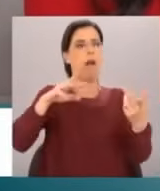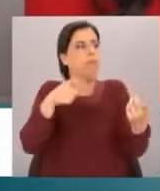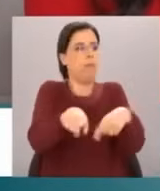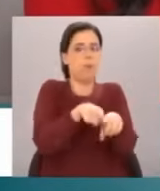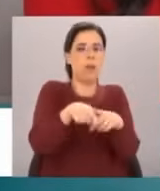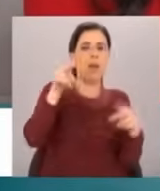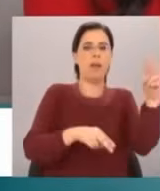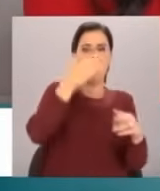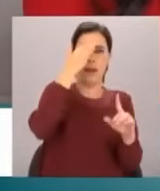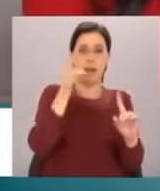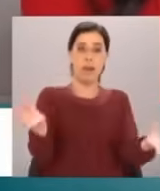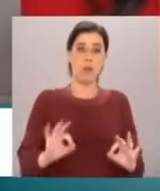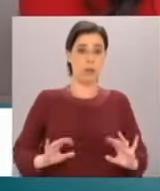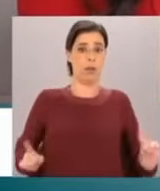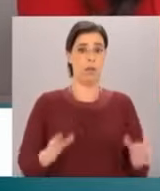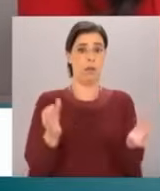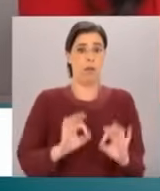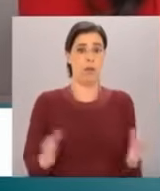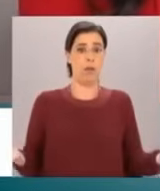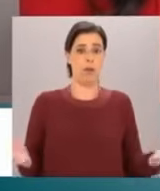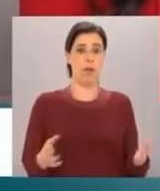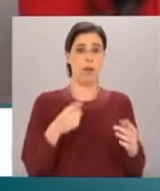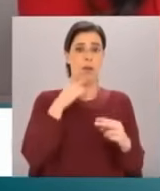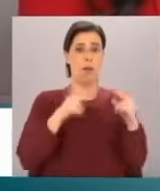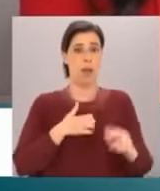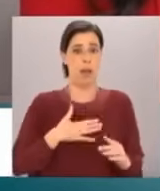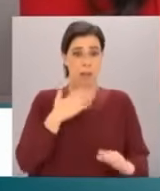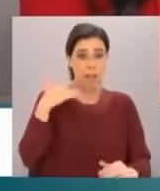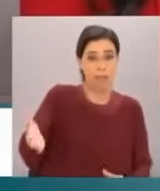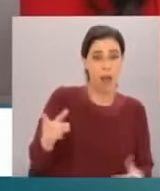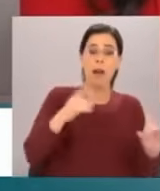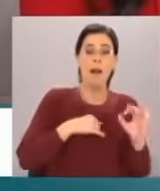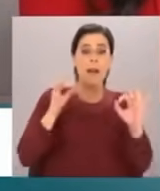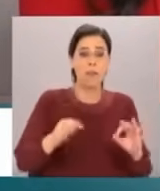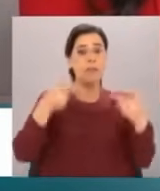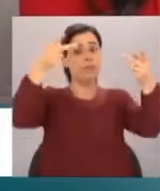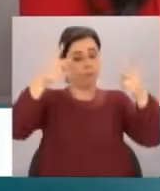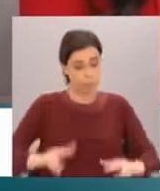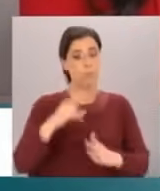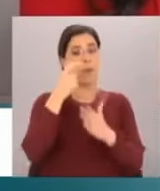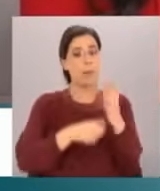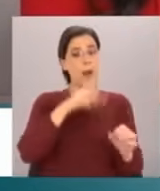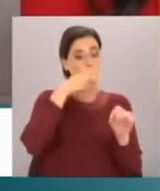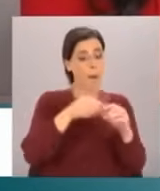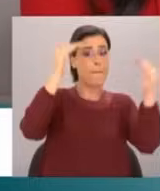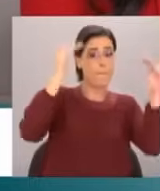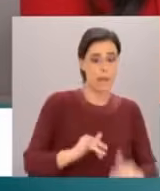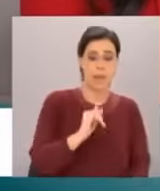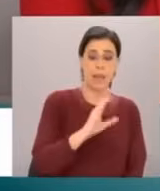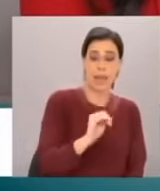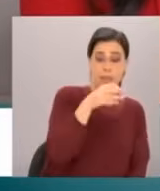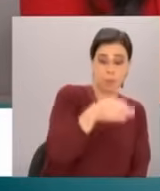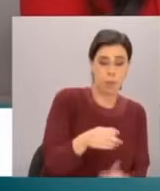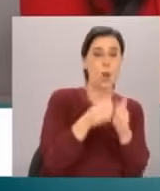fiscal porque penso que não está preparada se eu não achasse utilizar empresa não não sei quando é que eu vou que cê deixa os impostos sobre os combustíveis fui